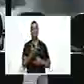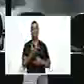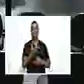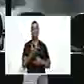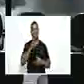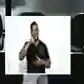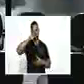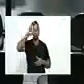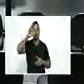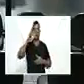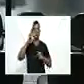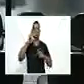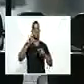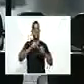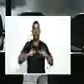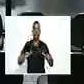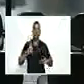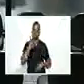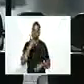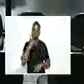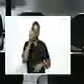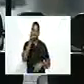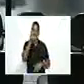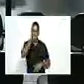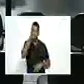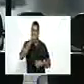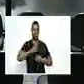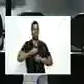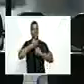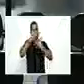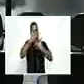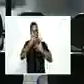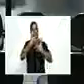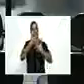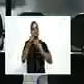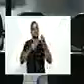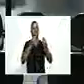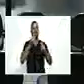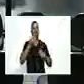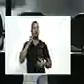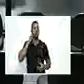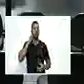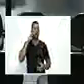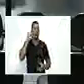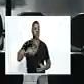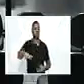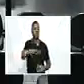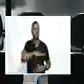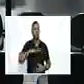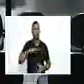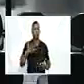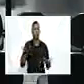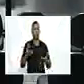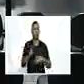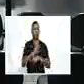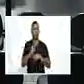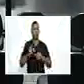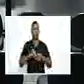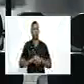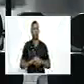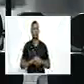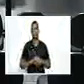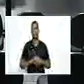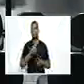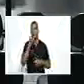chefe da limpeza pública atropelei as coisas por favor faça sua explanação como que está a situação da limpeza de Viçosa hoje eh